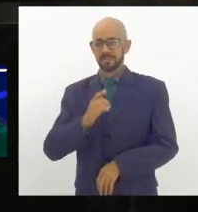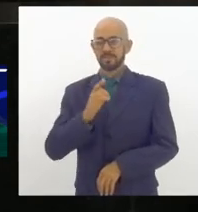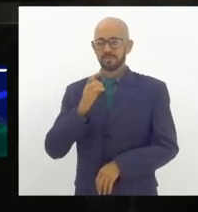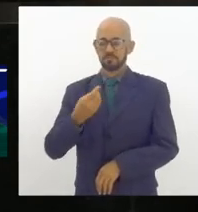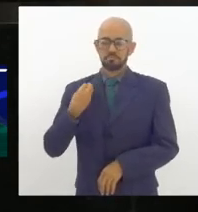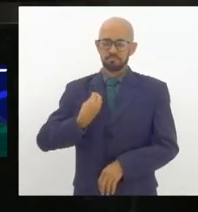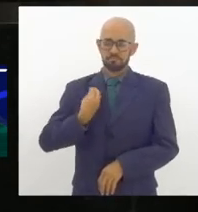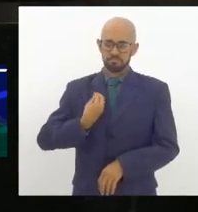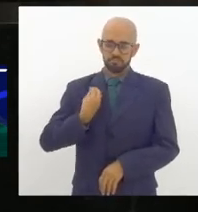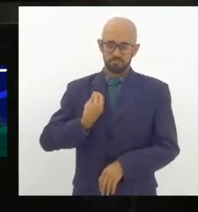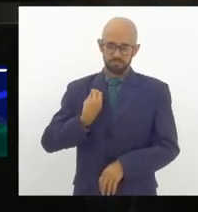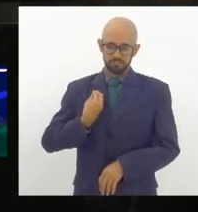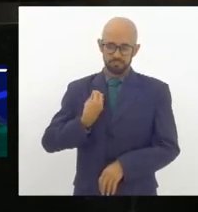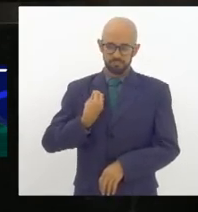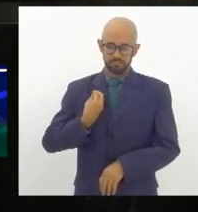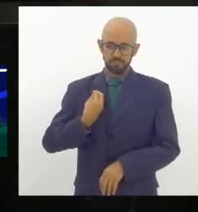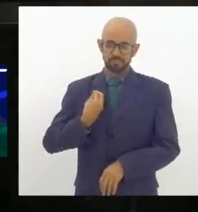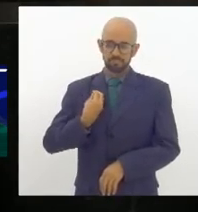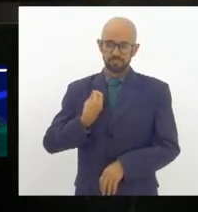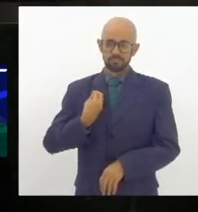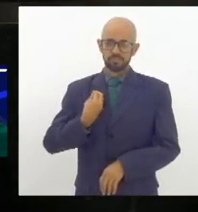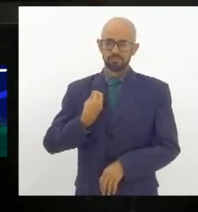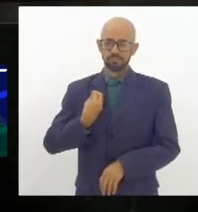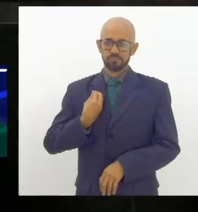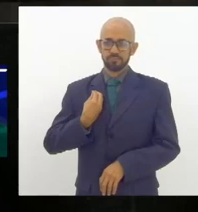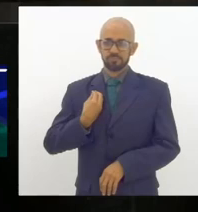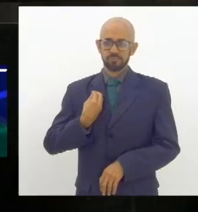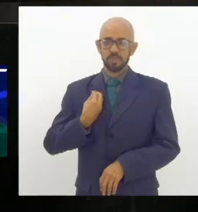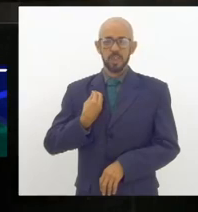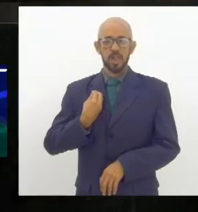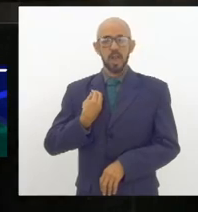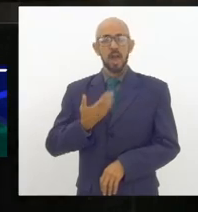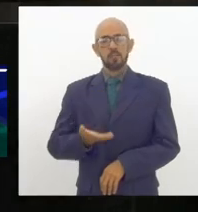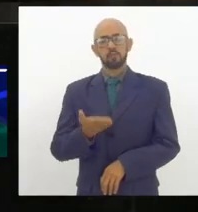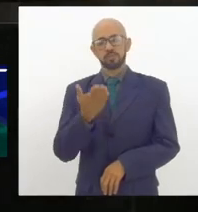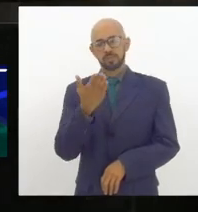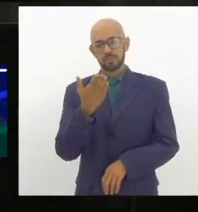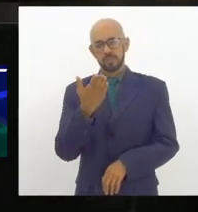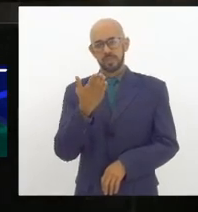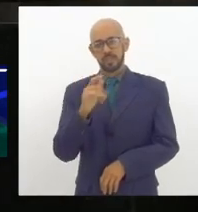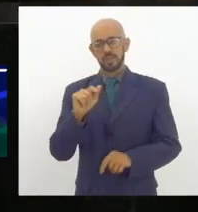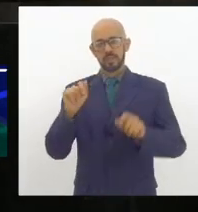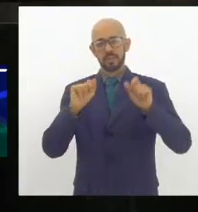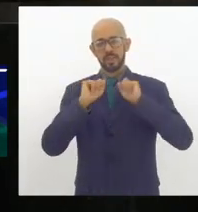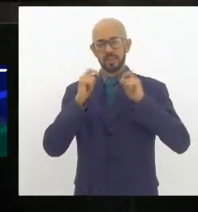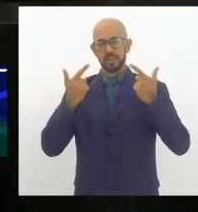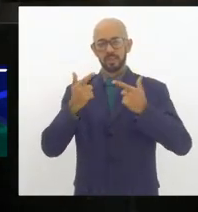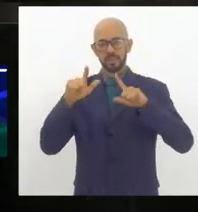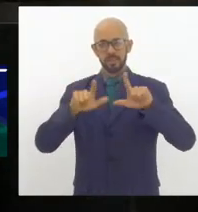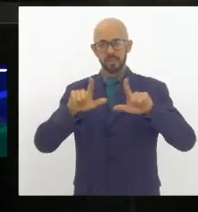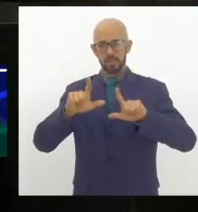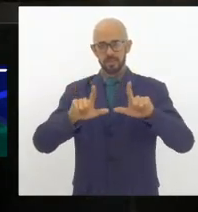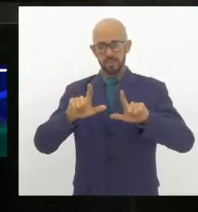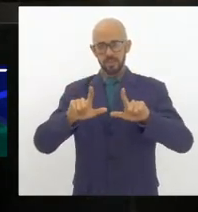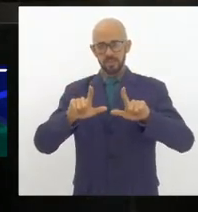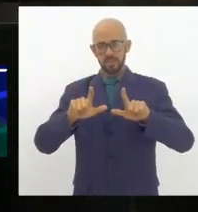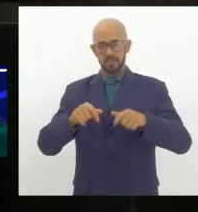presentes e deputadas e senhores telespectadores da TV alerj